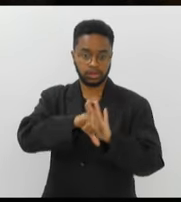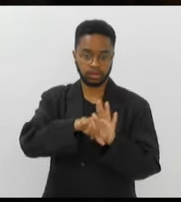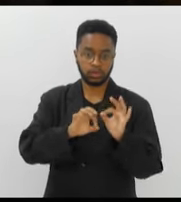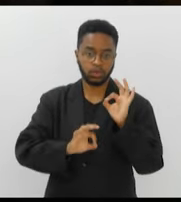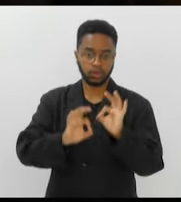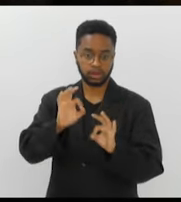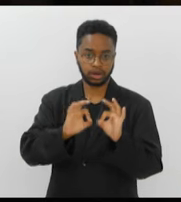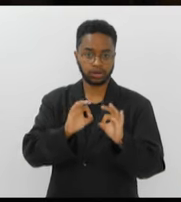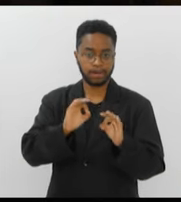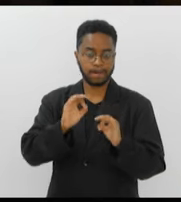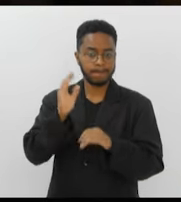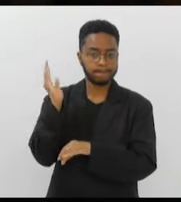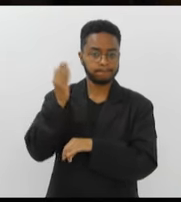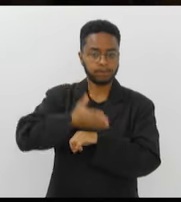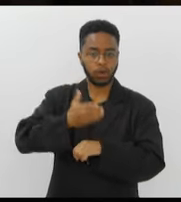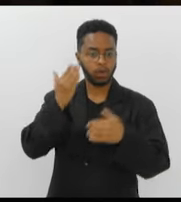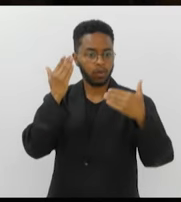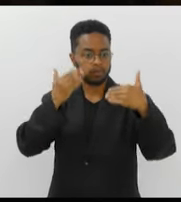o enfrentamento.